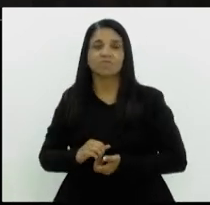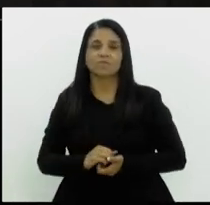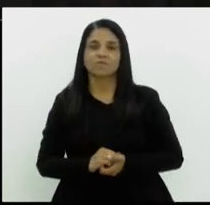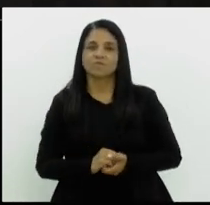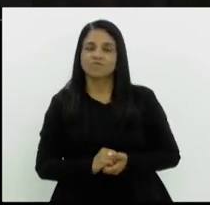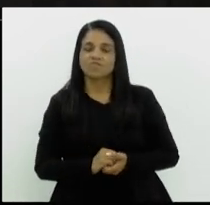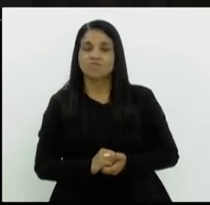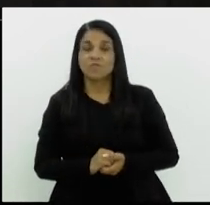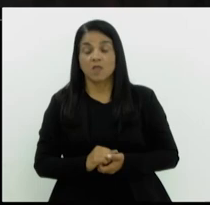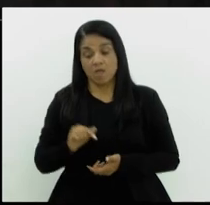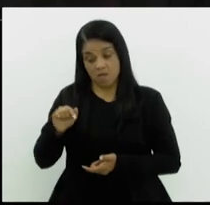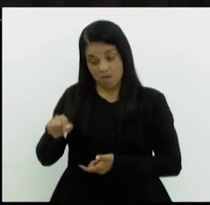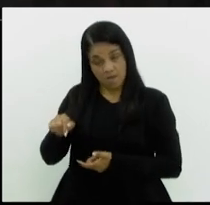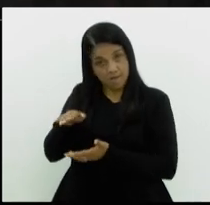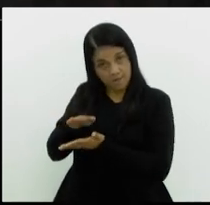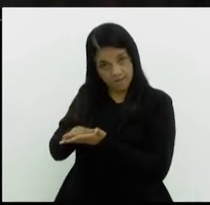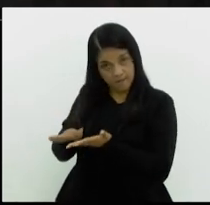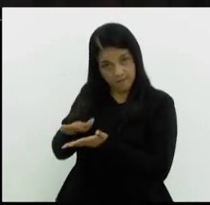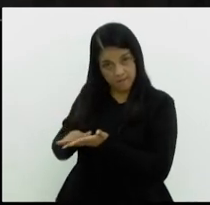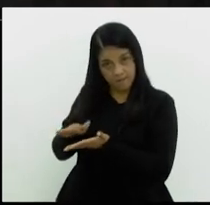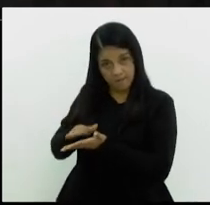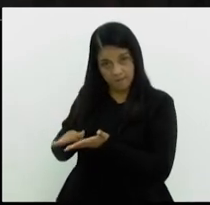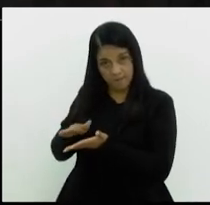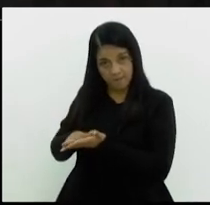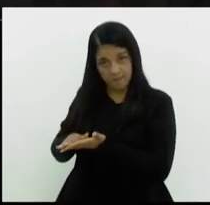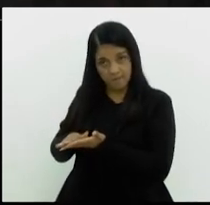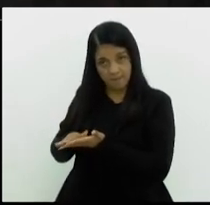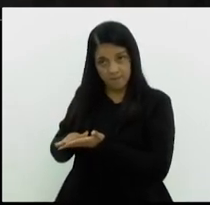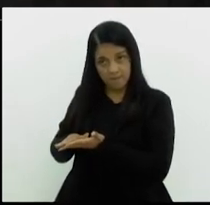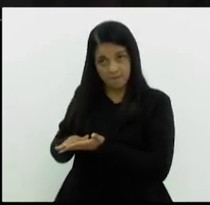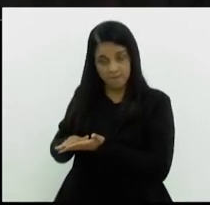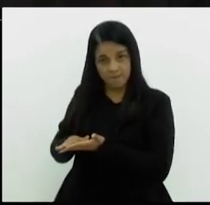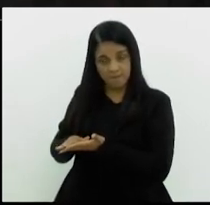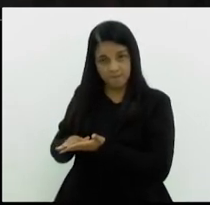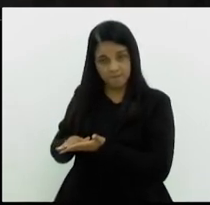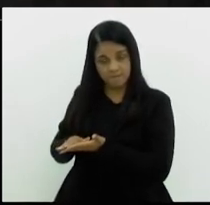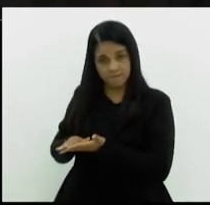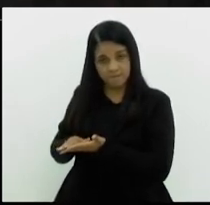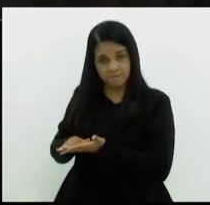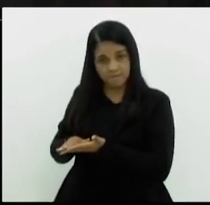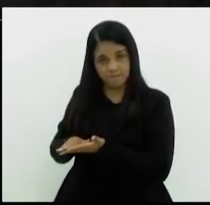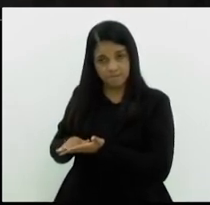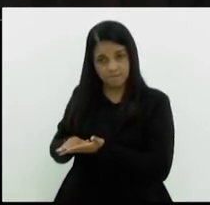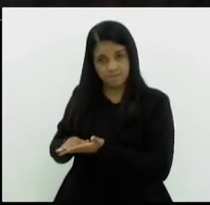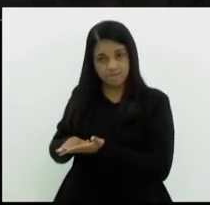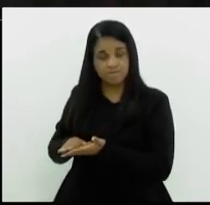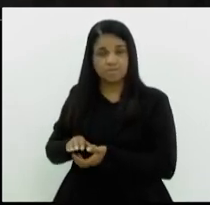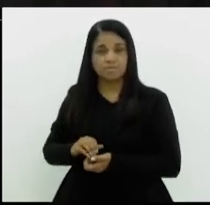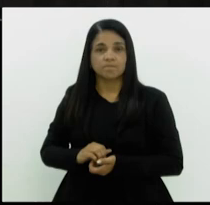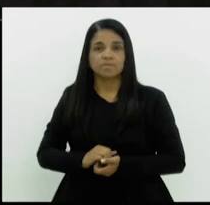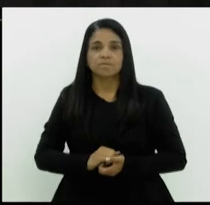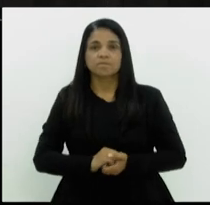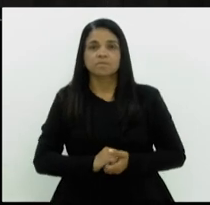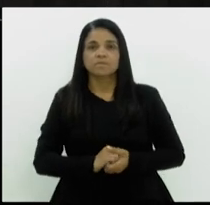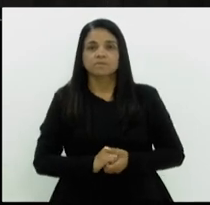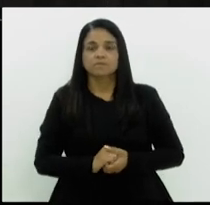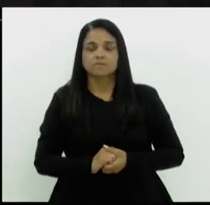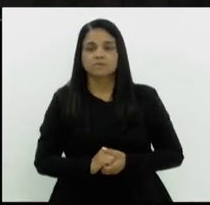A despesa. Que horas abre o plenário iluminado? Que horas? Para uma gravação.